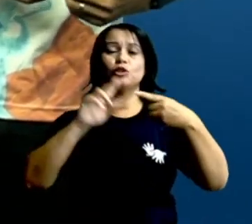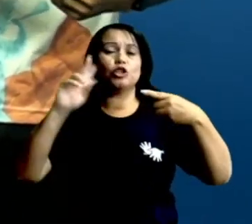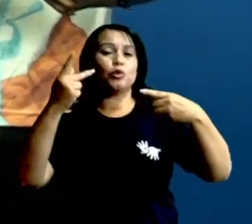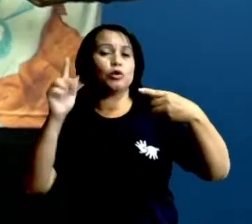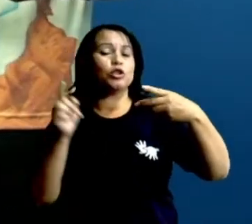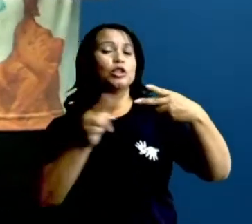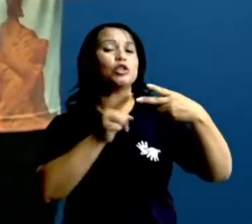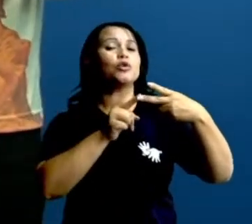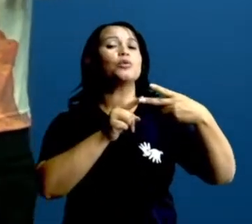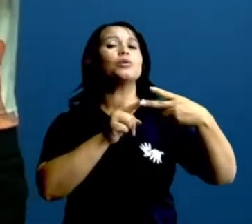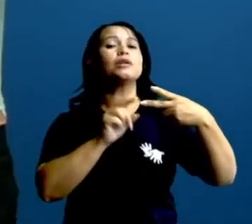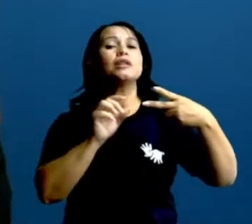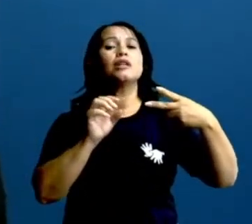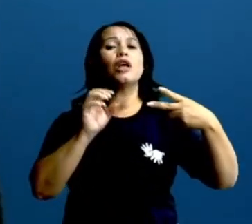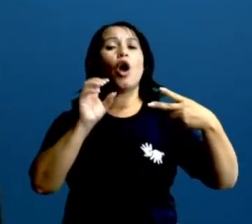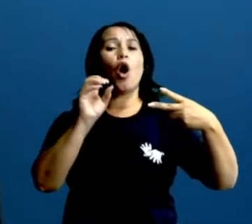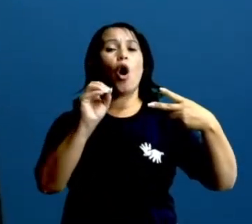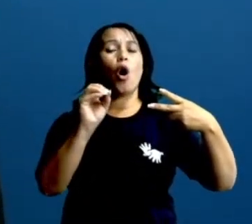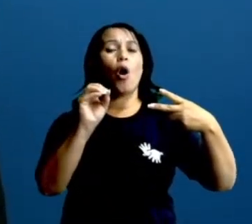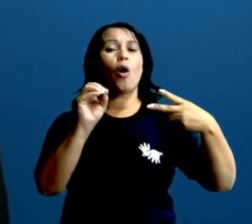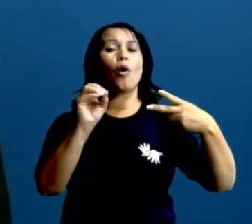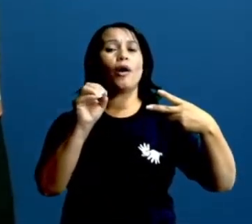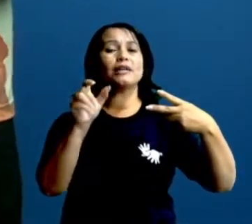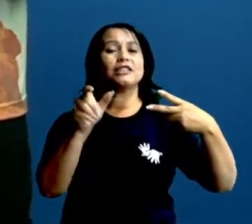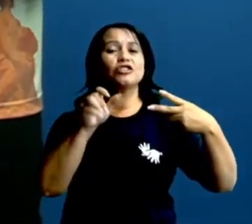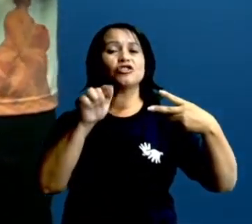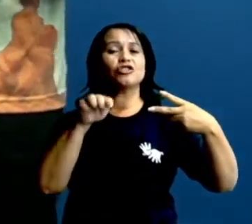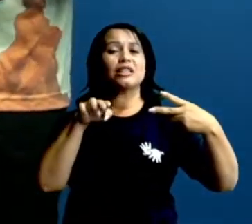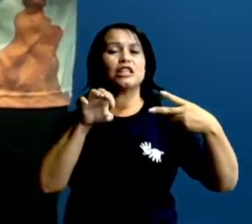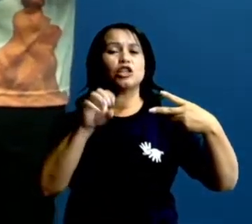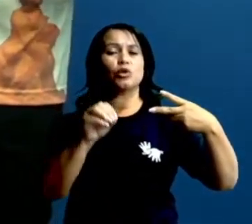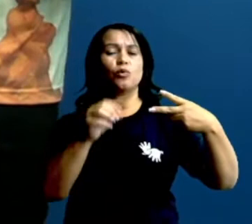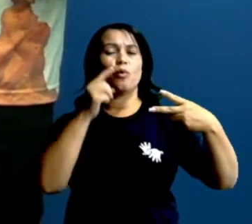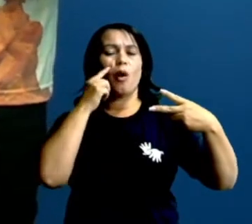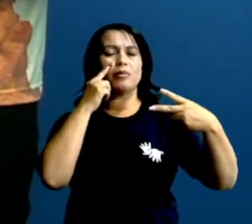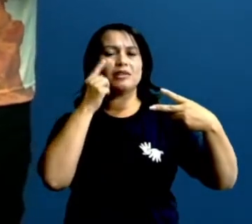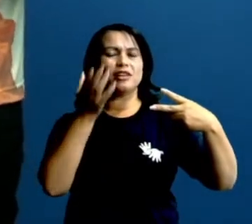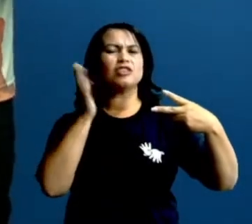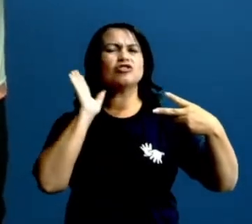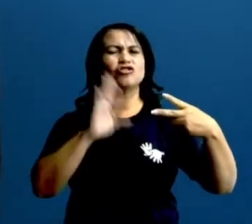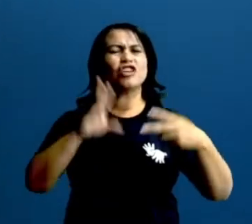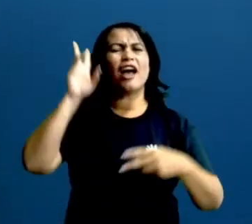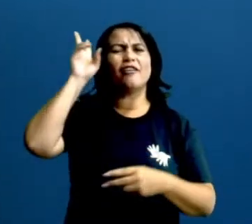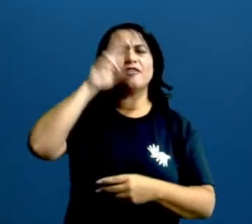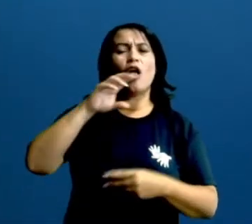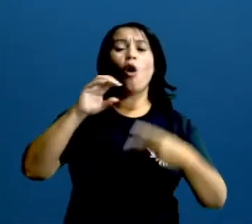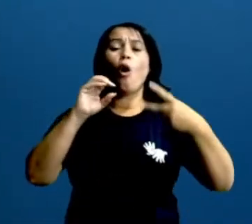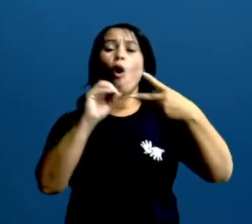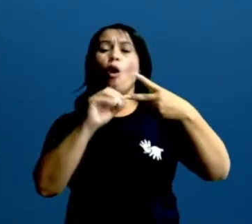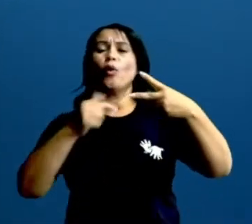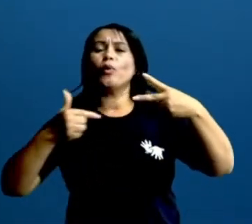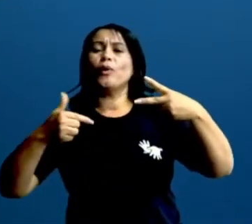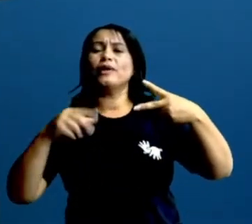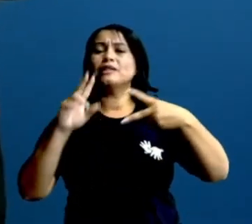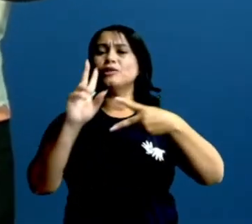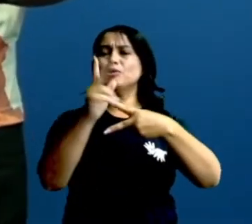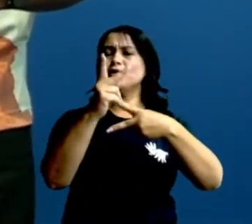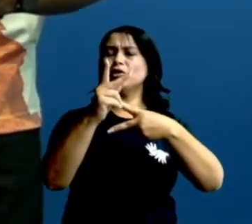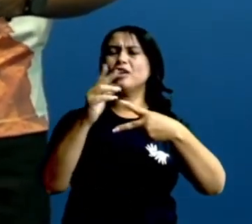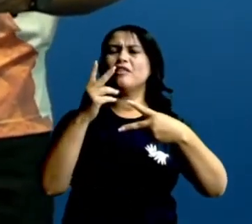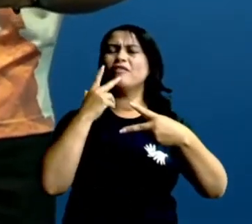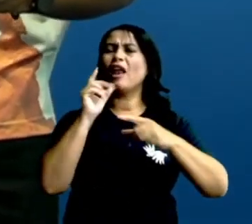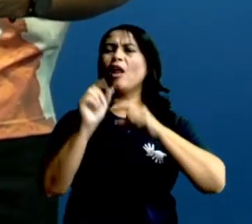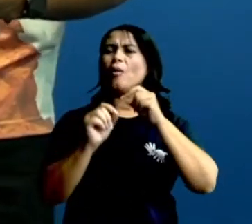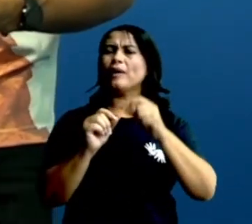hidrogênio e o átomo de oxigênio, tá certo? Muitos de vocês já devem ter ouvido falar, tá certo? Que numa palavrinha, num